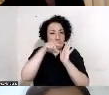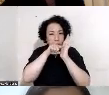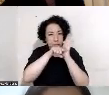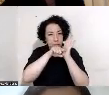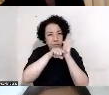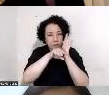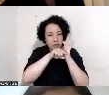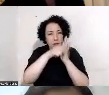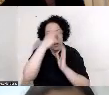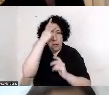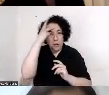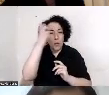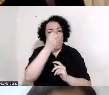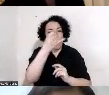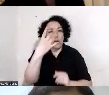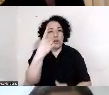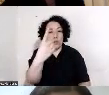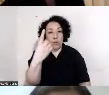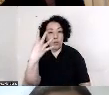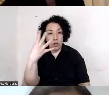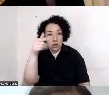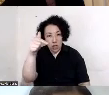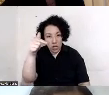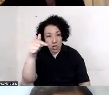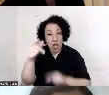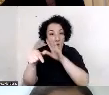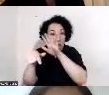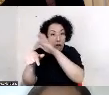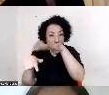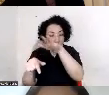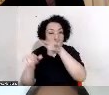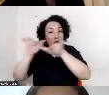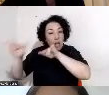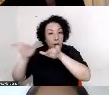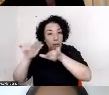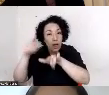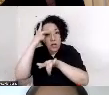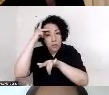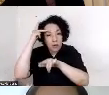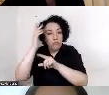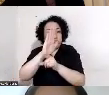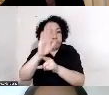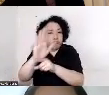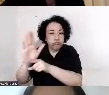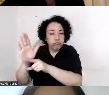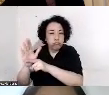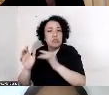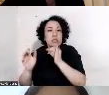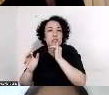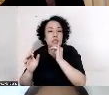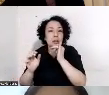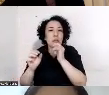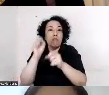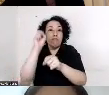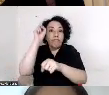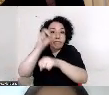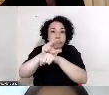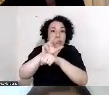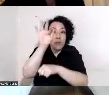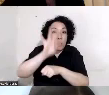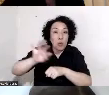com 147 participantes que trabalham com pessoas com necessidades em faculdades altamente